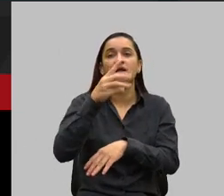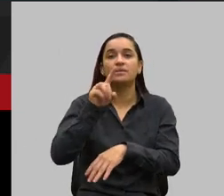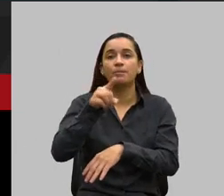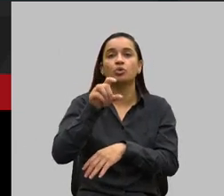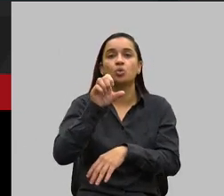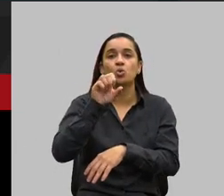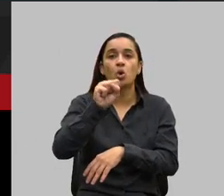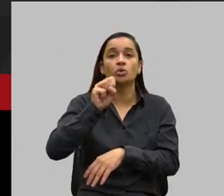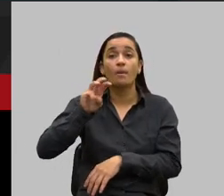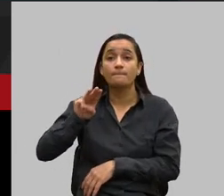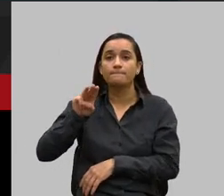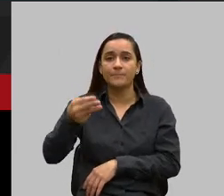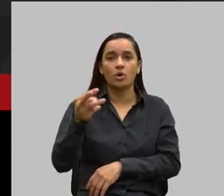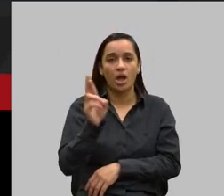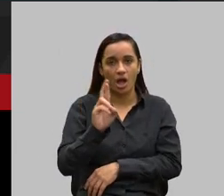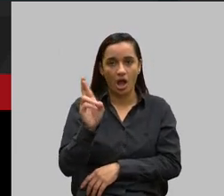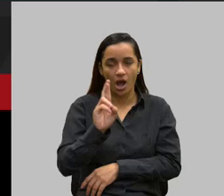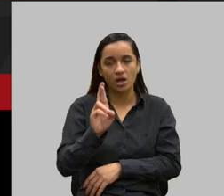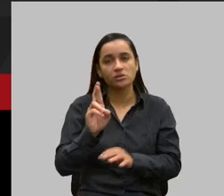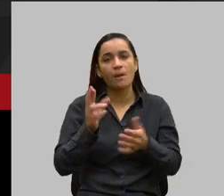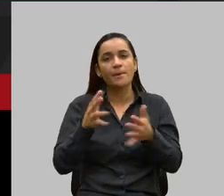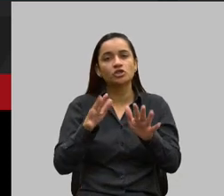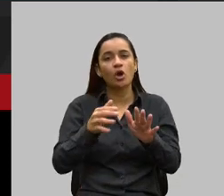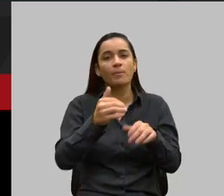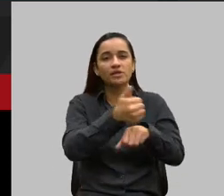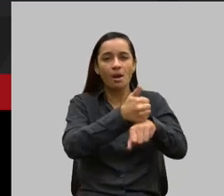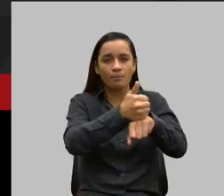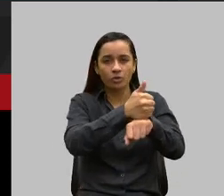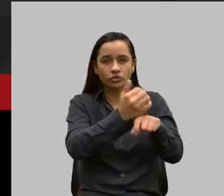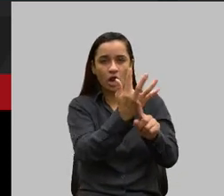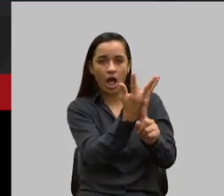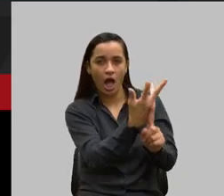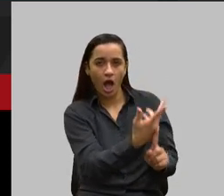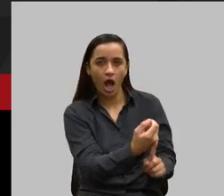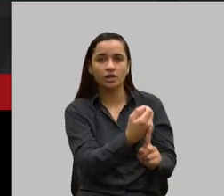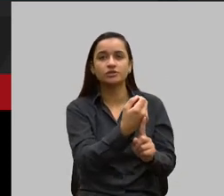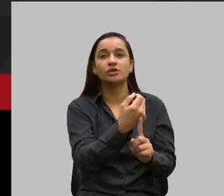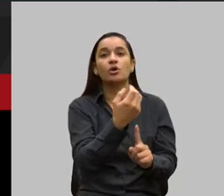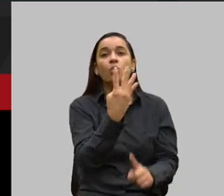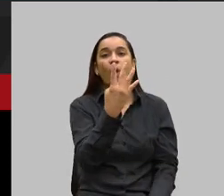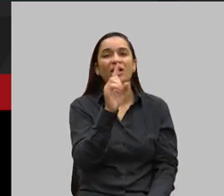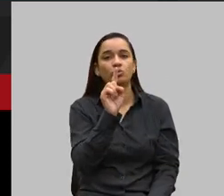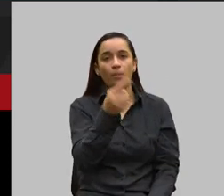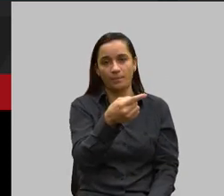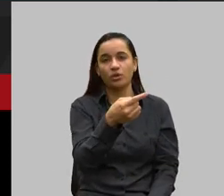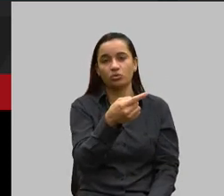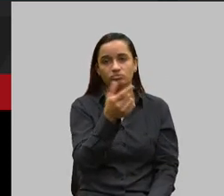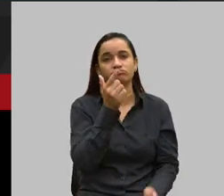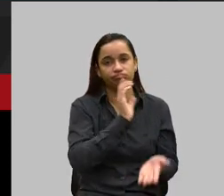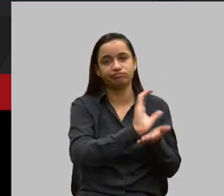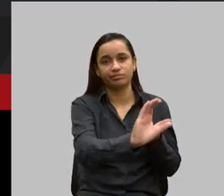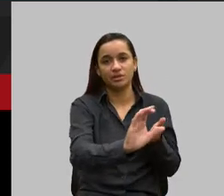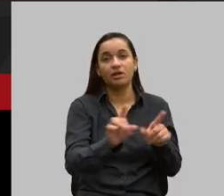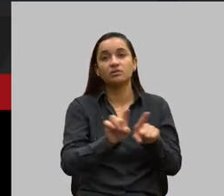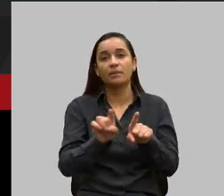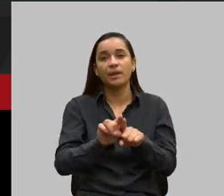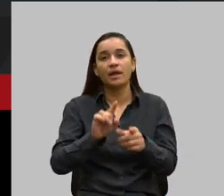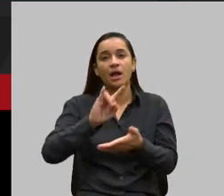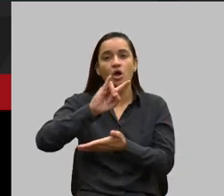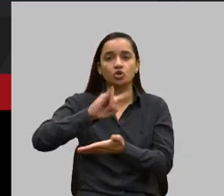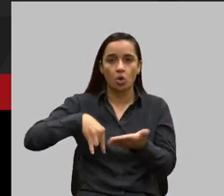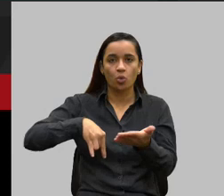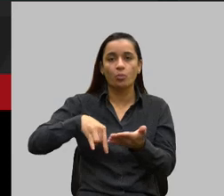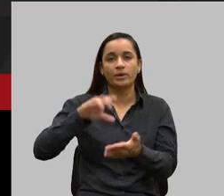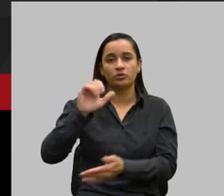foram quase 4.000 artesãos beneficiados mais de 1200 carteiras emitidas né então foram